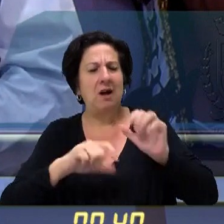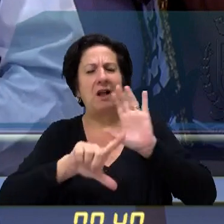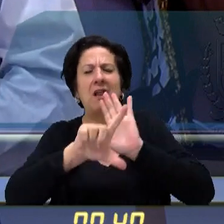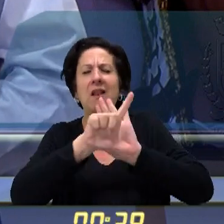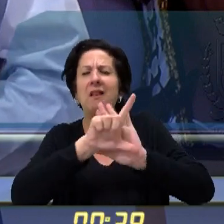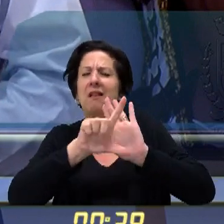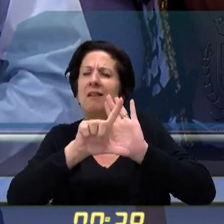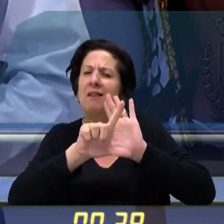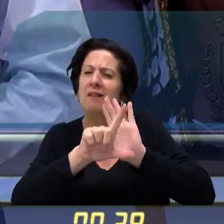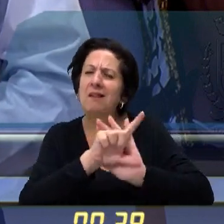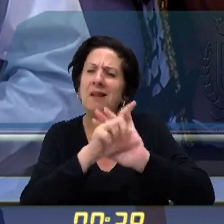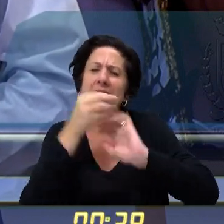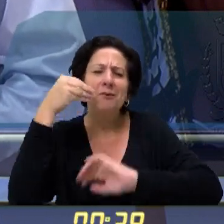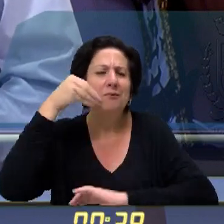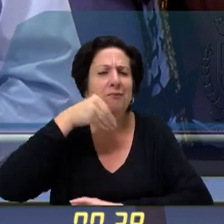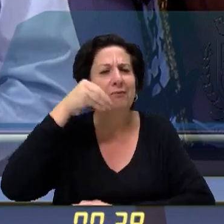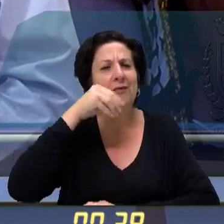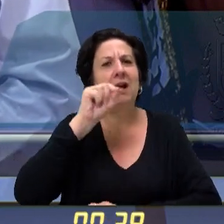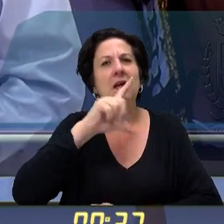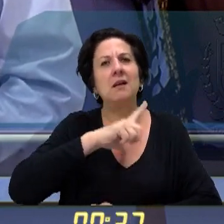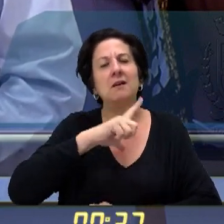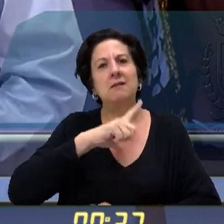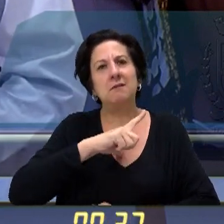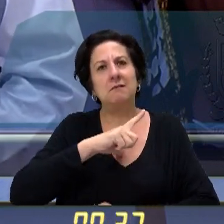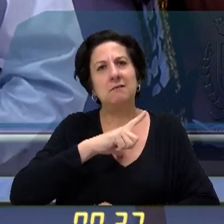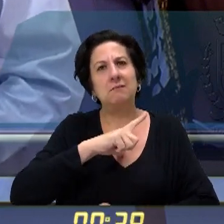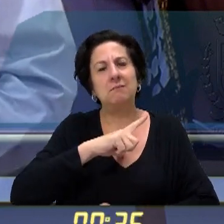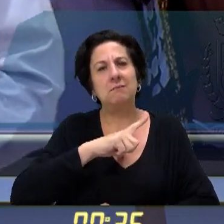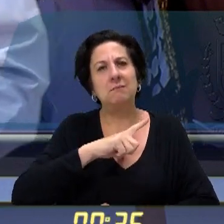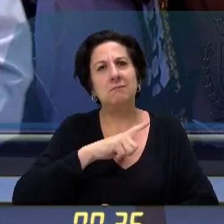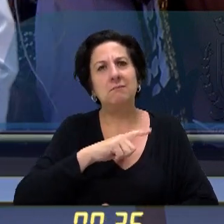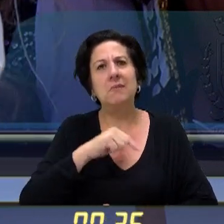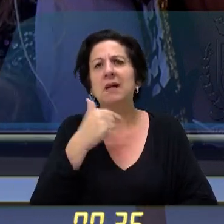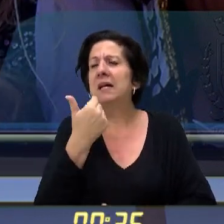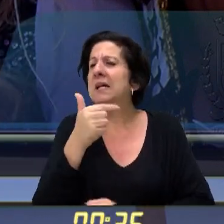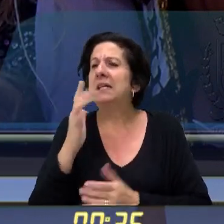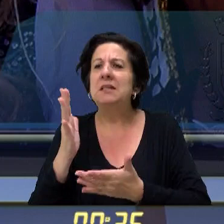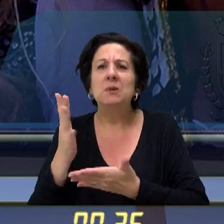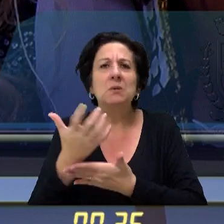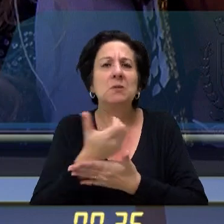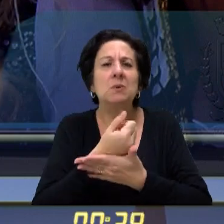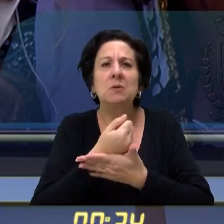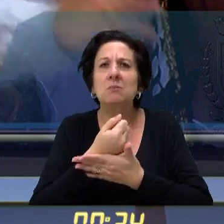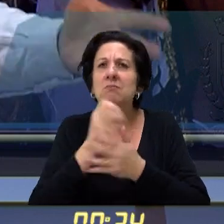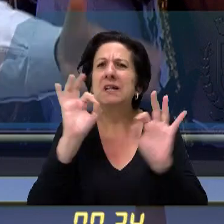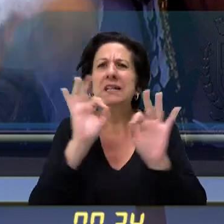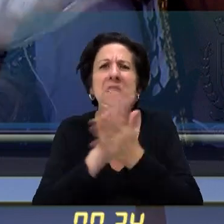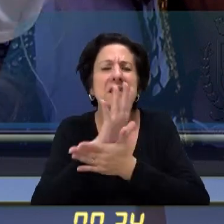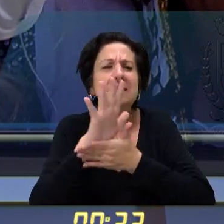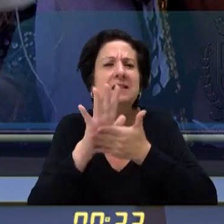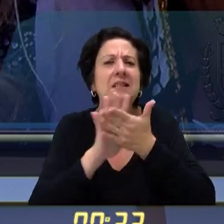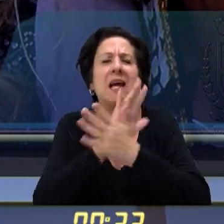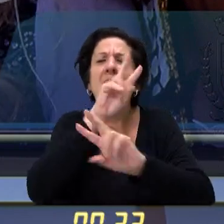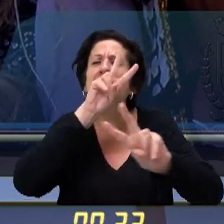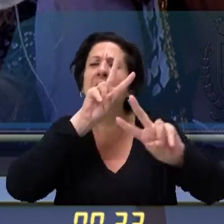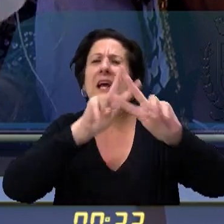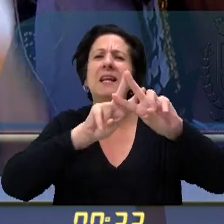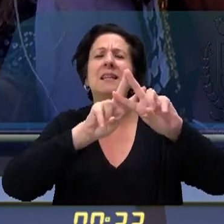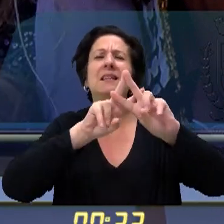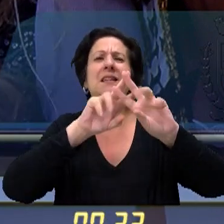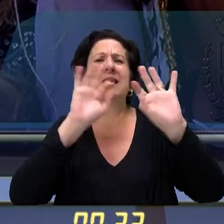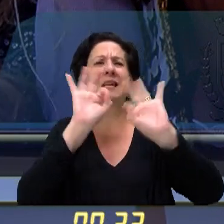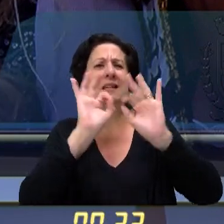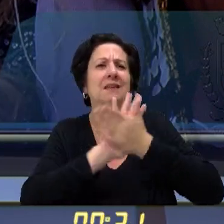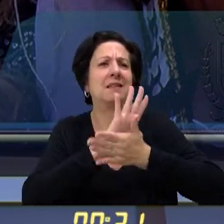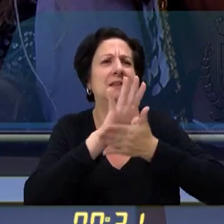pífia que nós temos para esses casos de agressão, e não recolhem o vereador Matias, se não atiram na cadeia um mês para depois